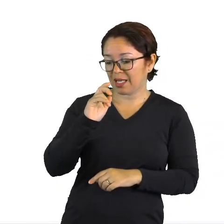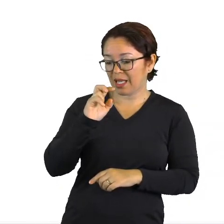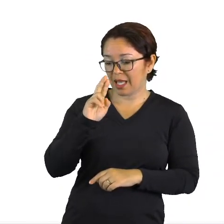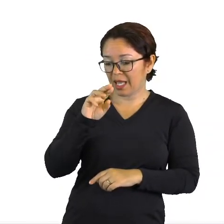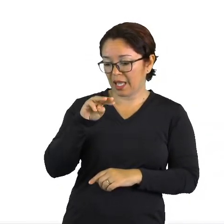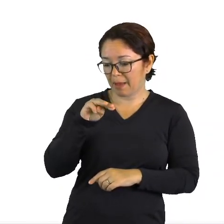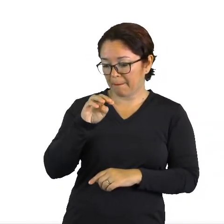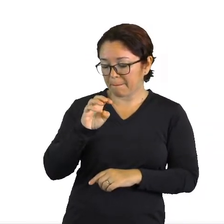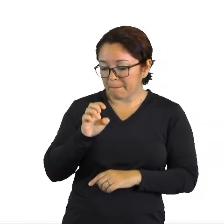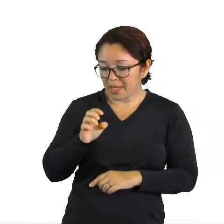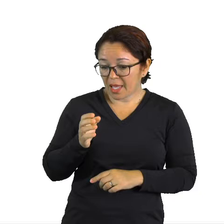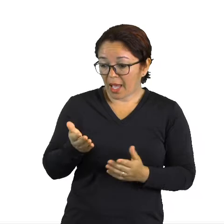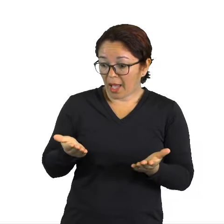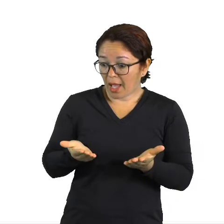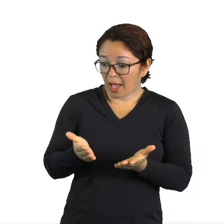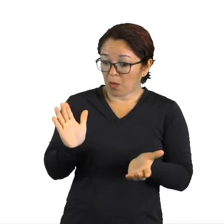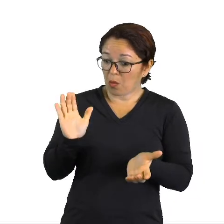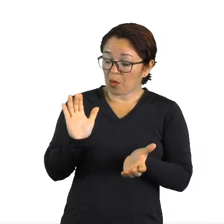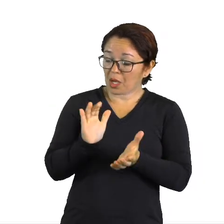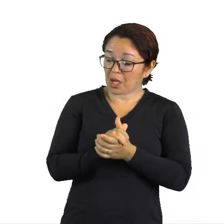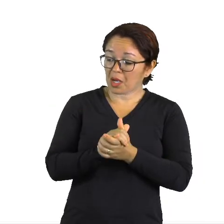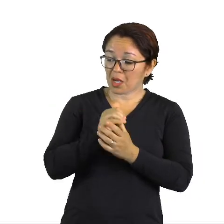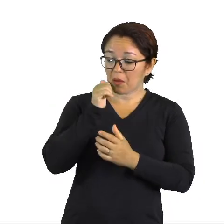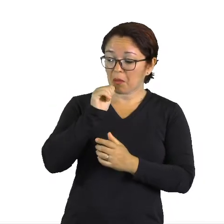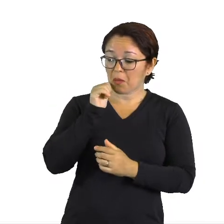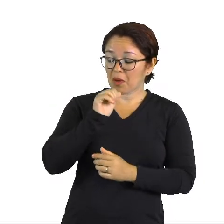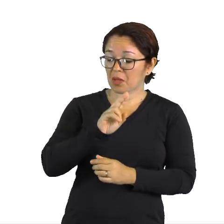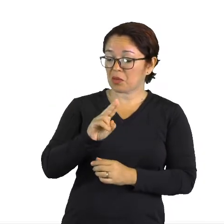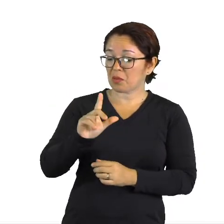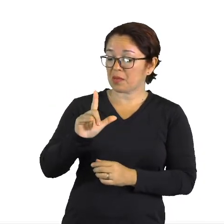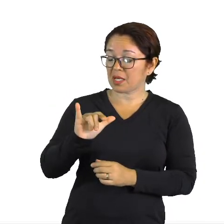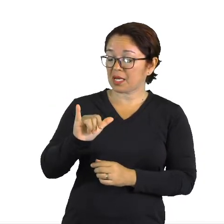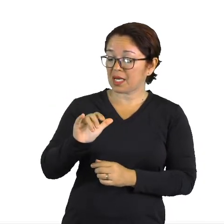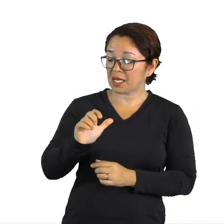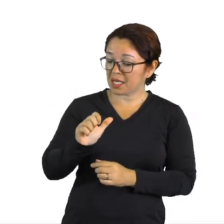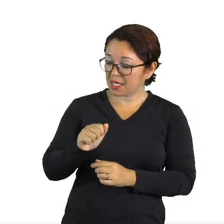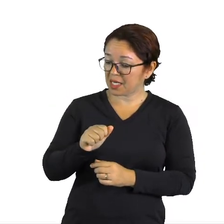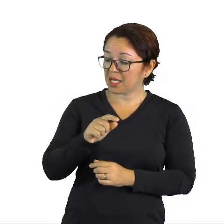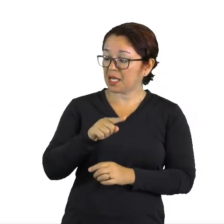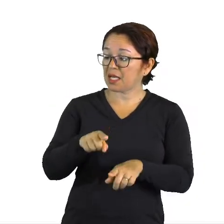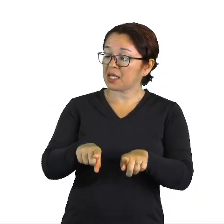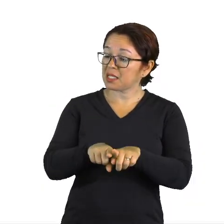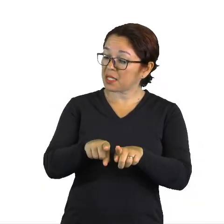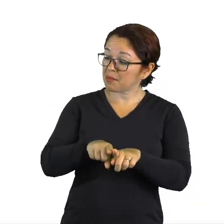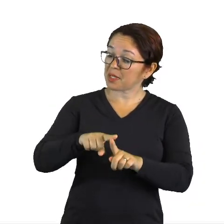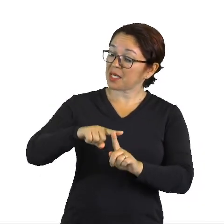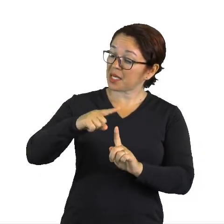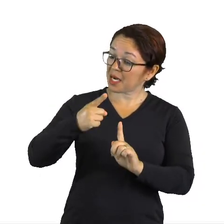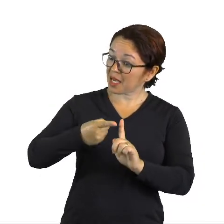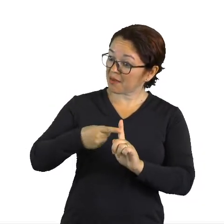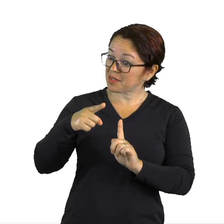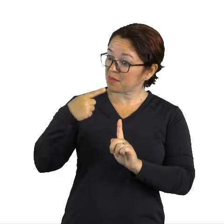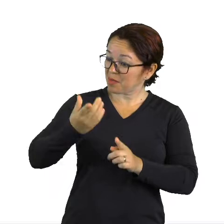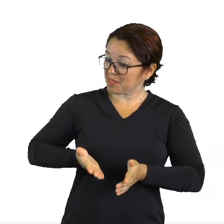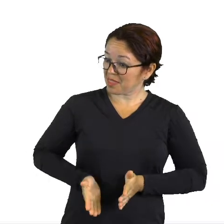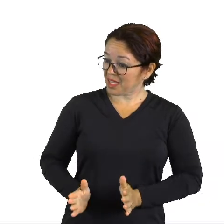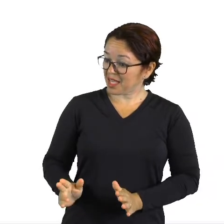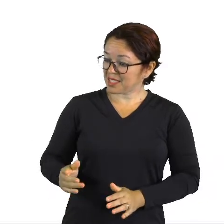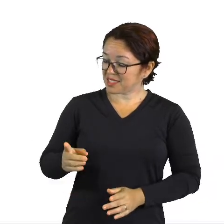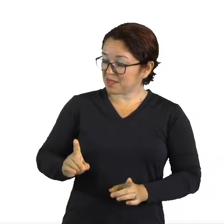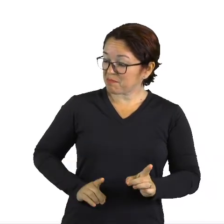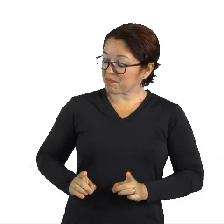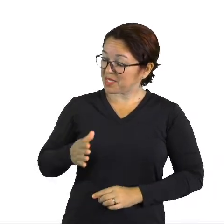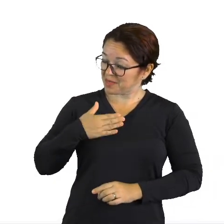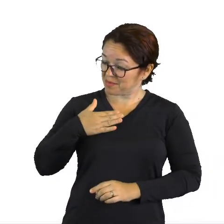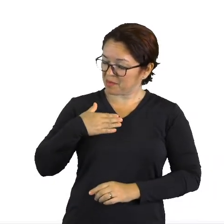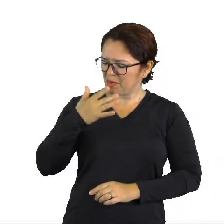solteiro, porque se casou com uma moça chamada Lia, que está esperando o meu primo. Esse neném vai ser